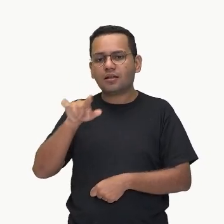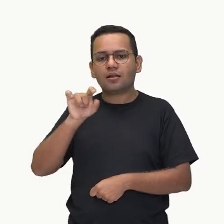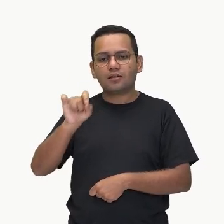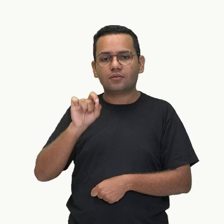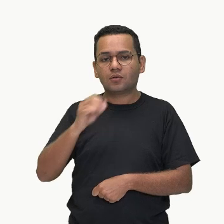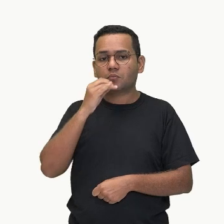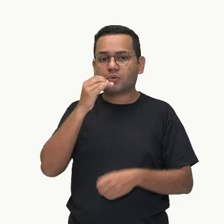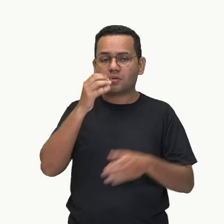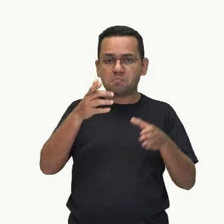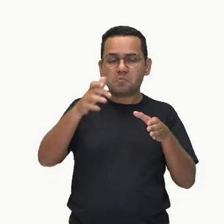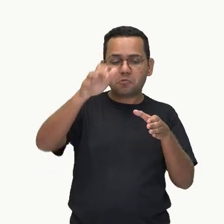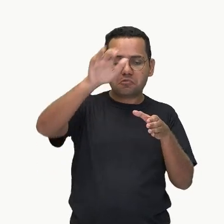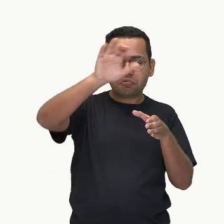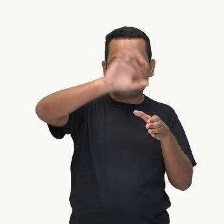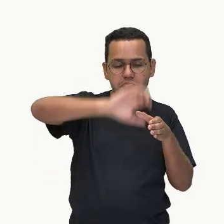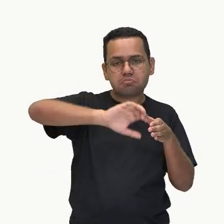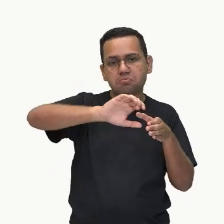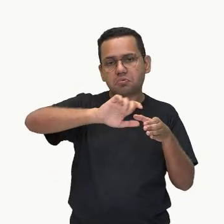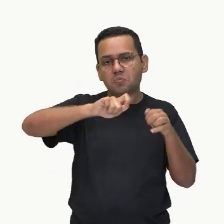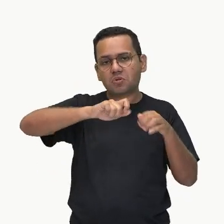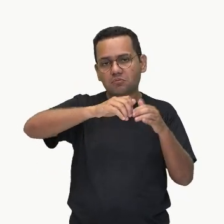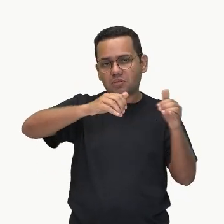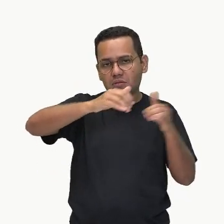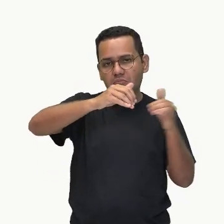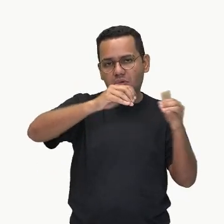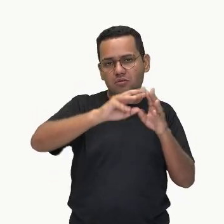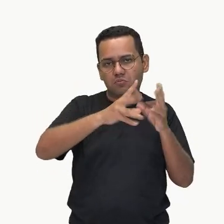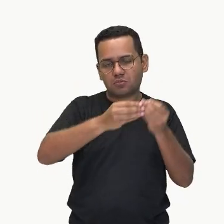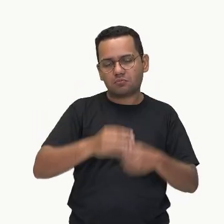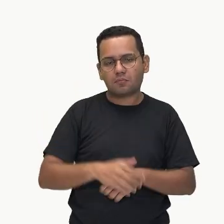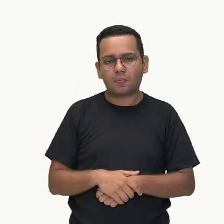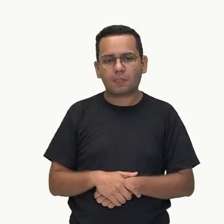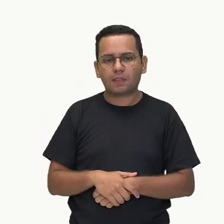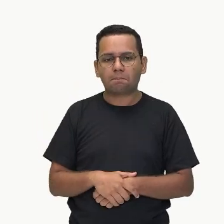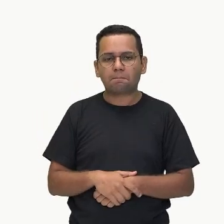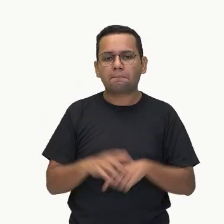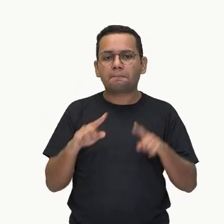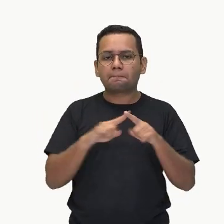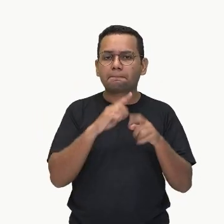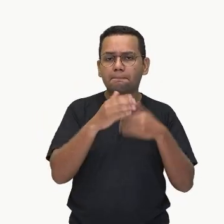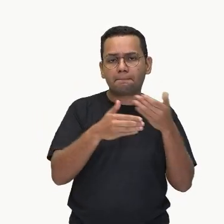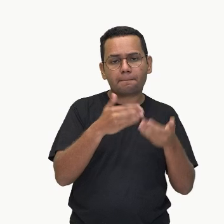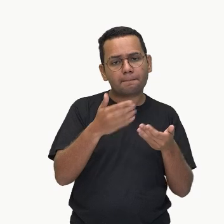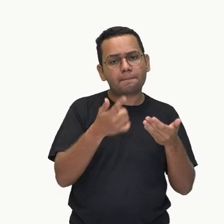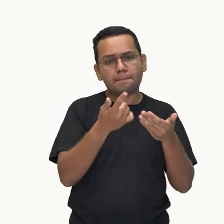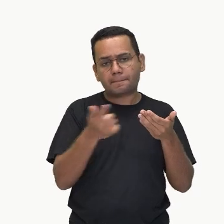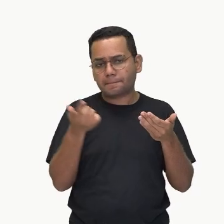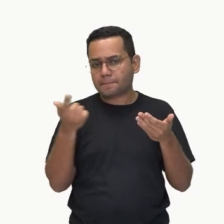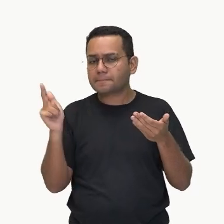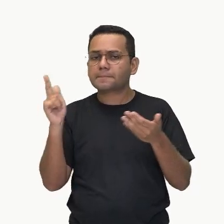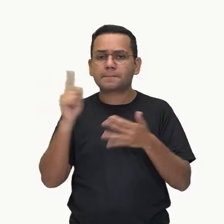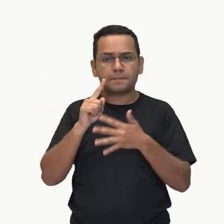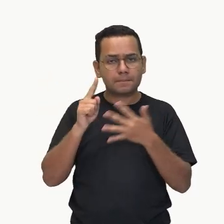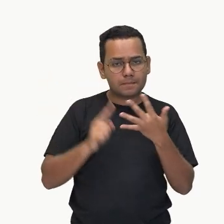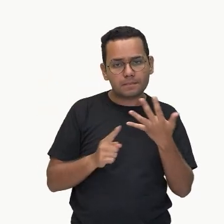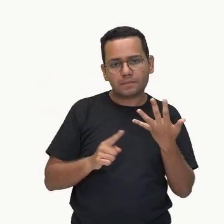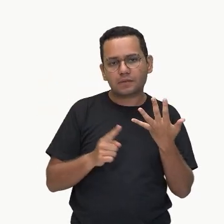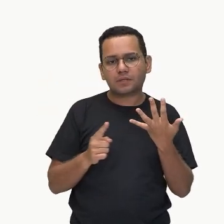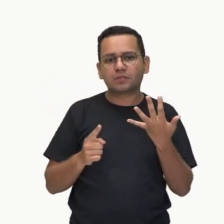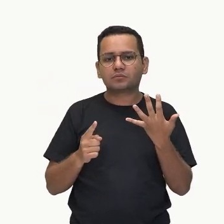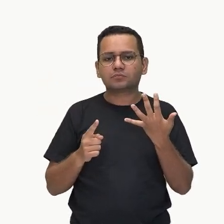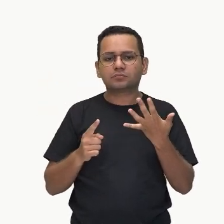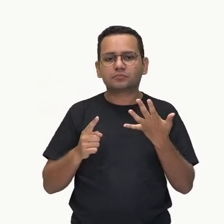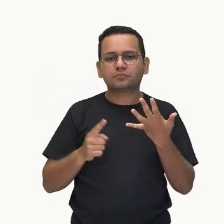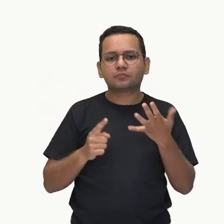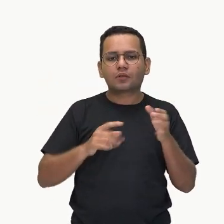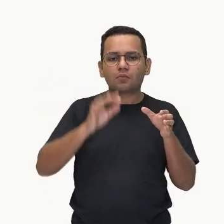dentro para separar as substâncias, tá bom? E aí, conforme o tempo vai passando, nós temos diferentes frações daquilo que foi